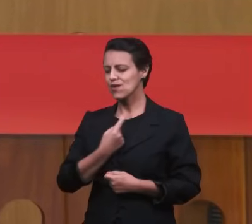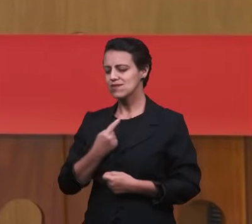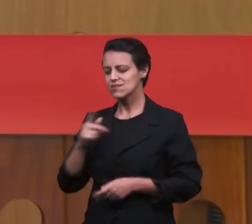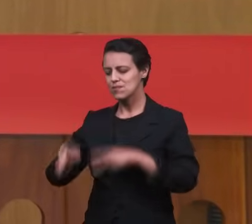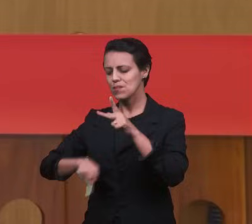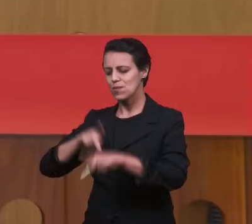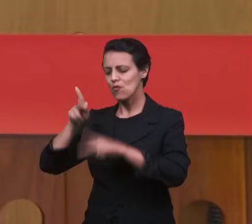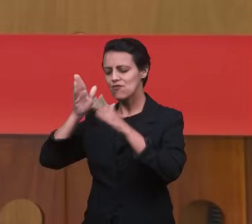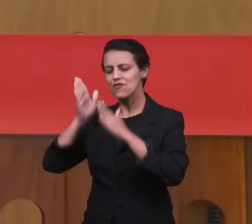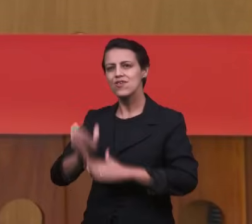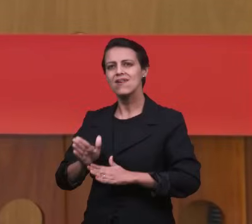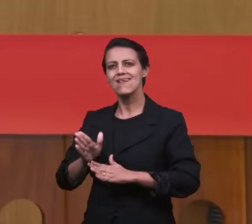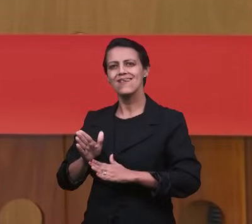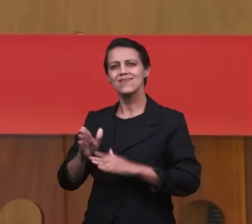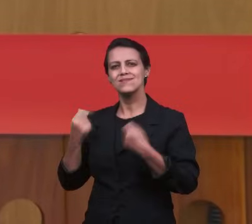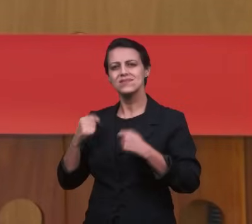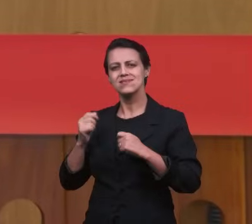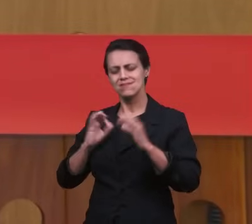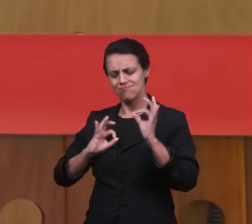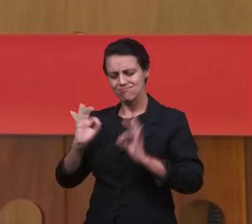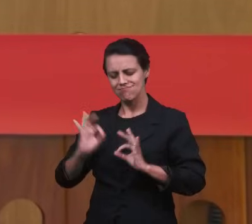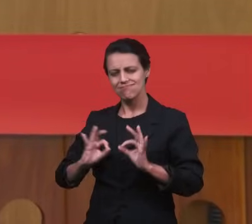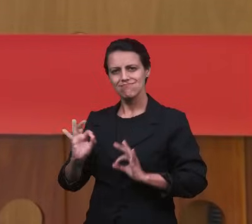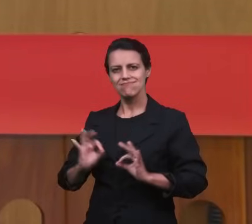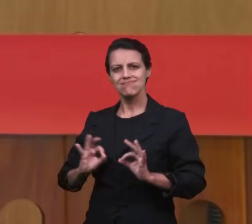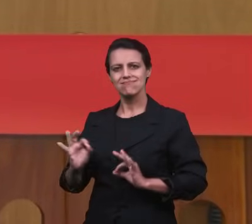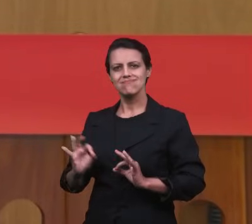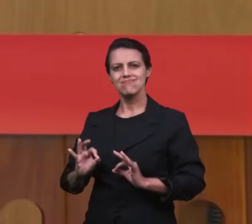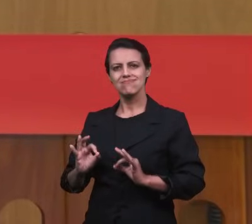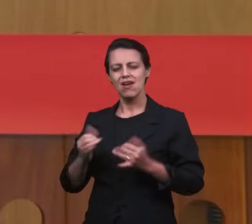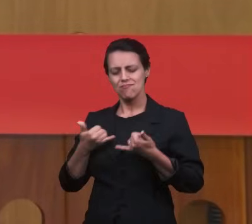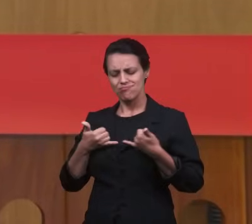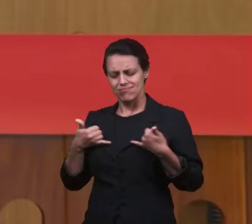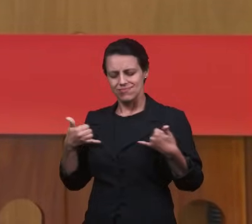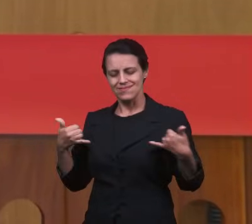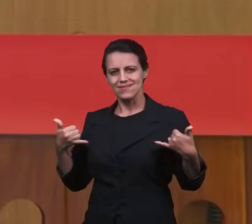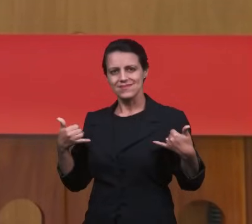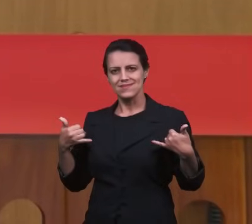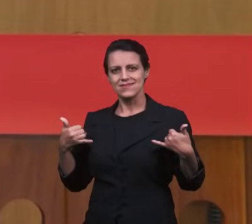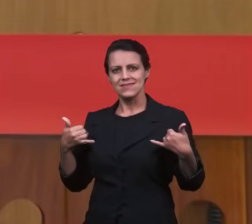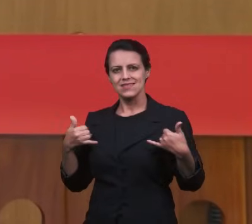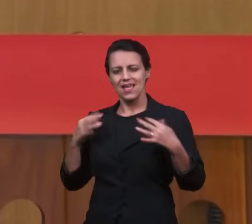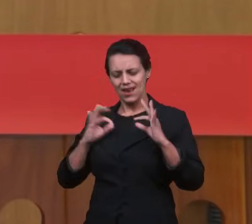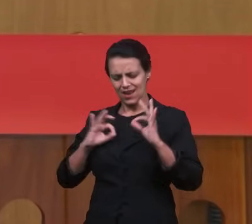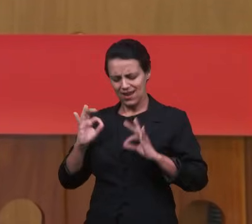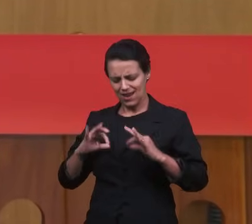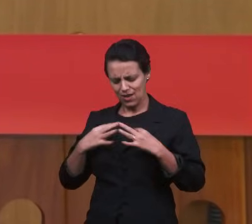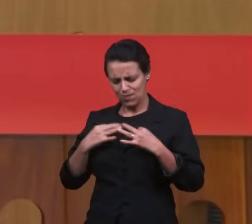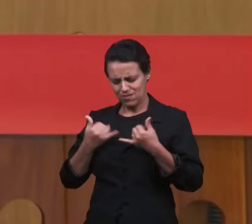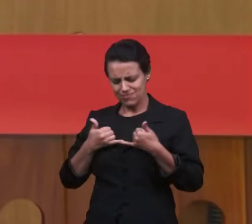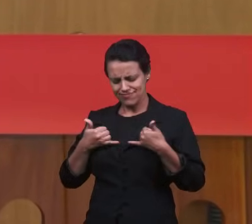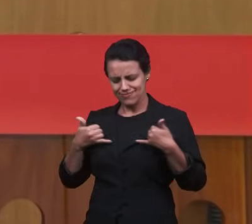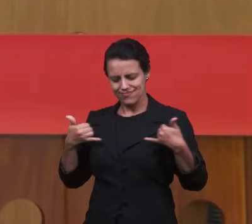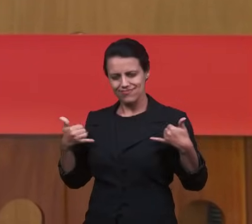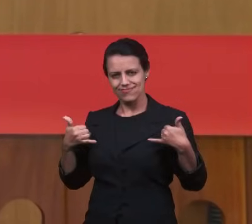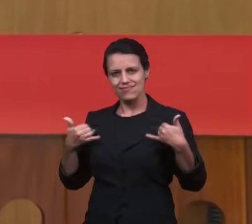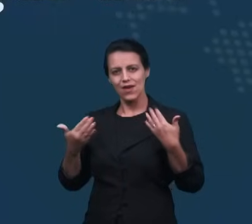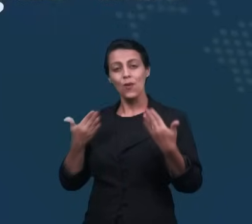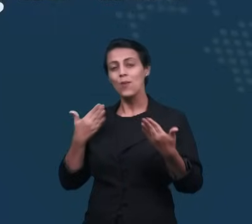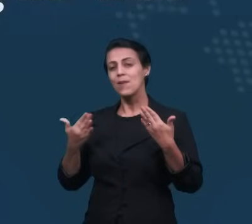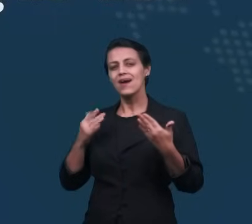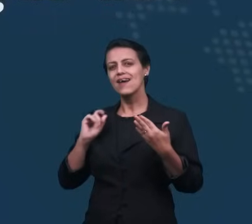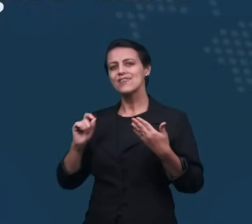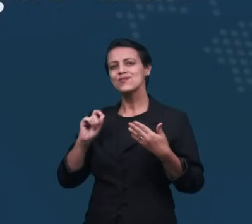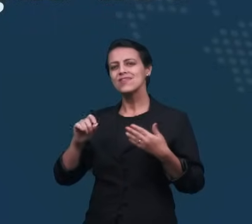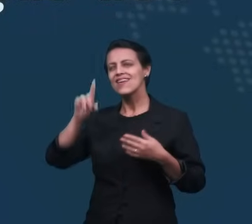e resplandecente. 19, Apocalipse 8. Porque o linho fino são as justiças do